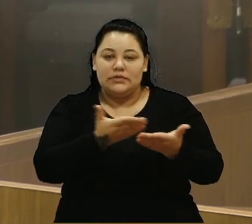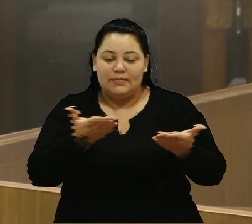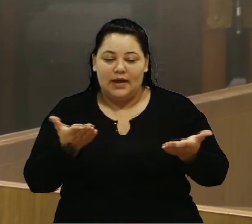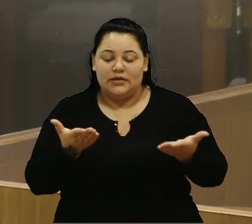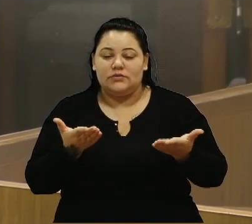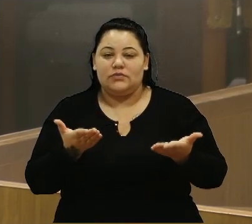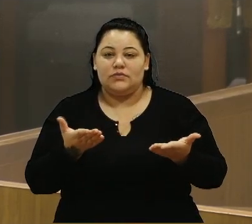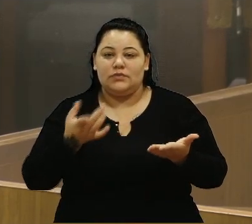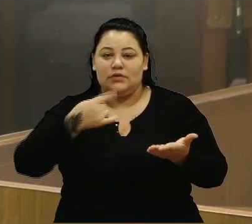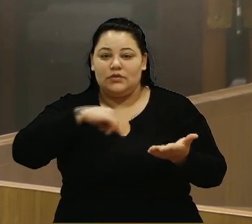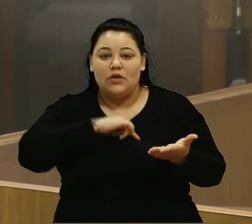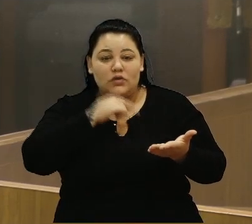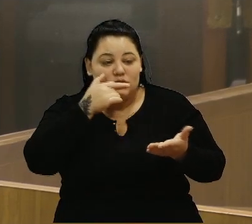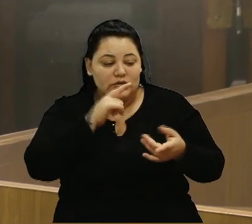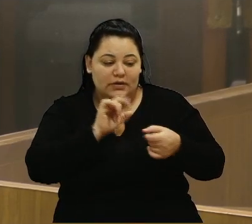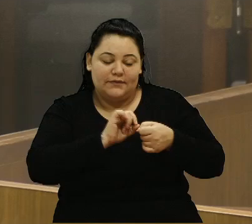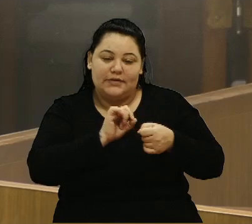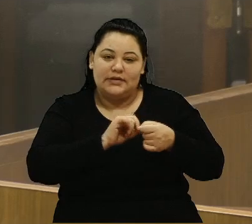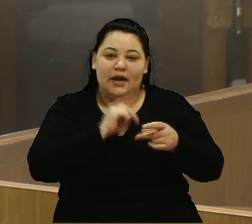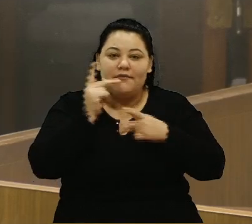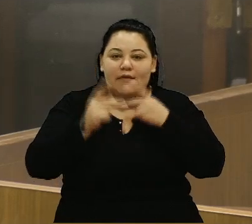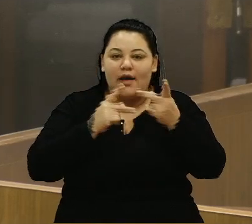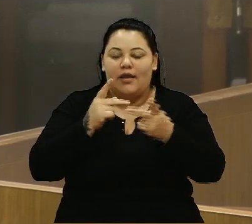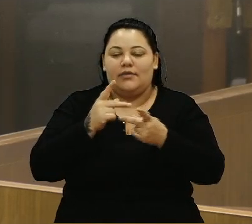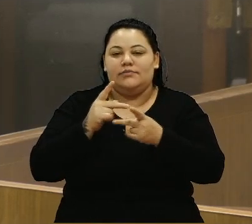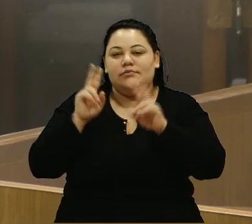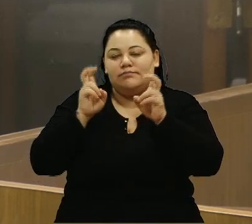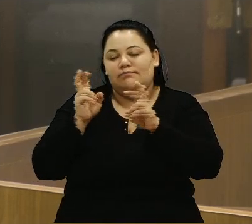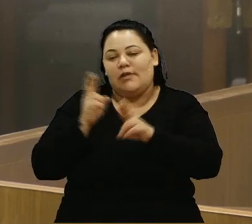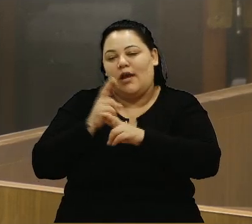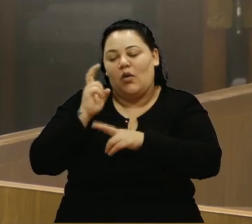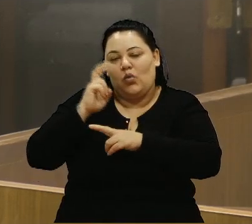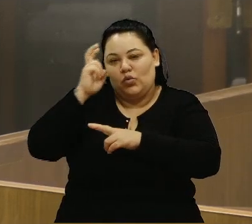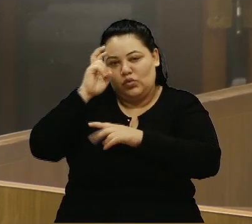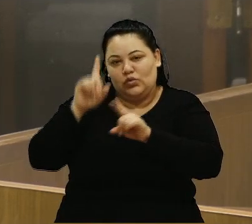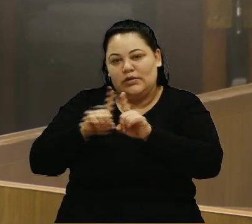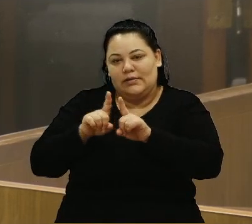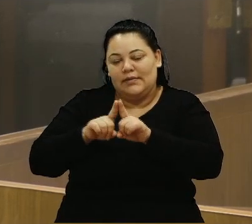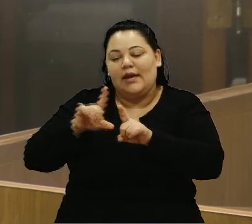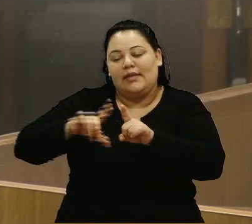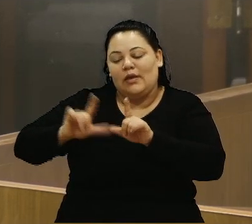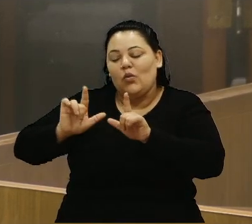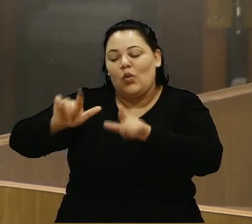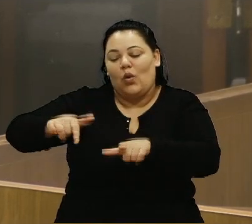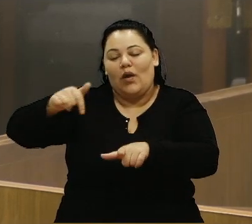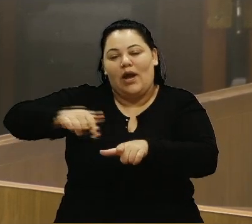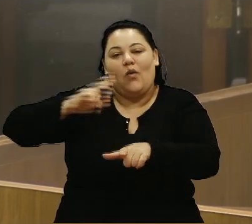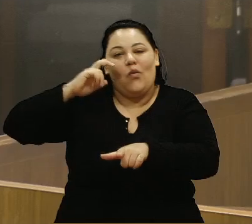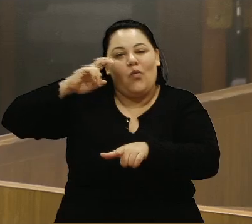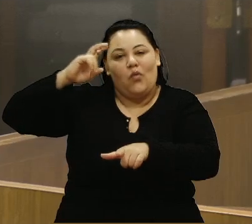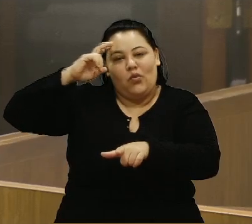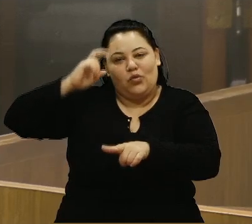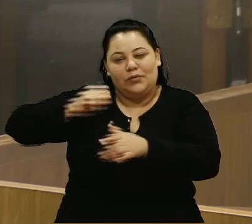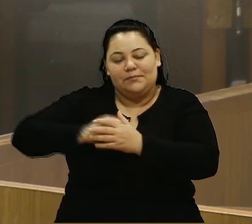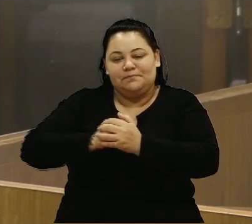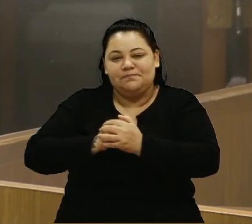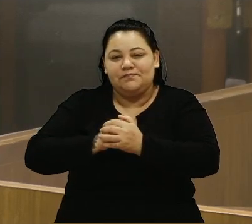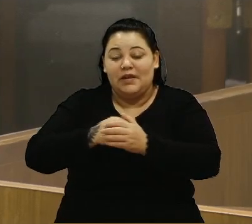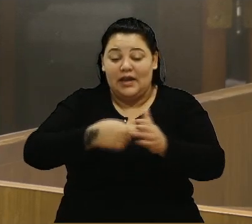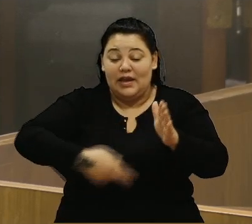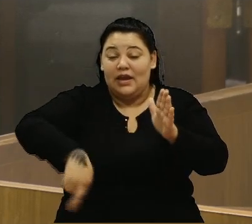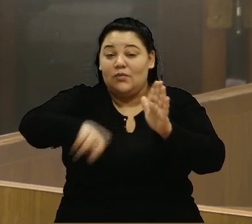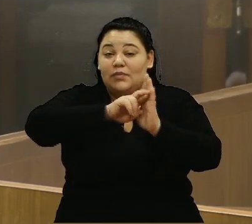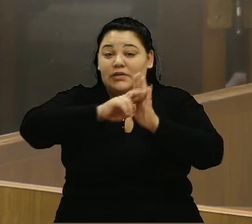gente fazer as nossas manifestações culturais. Então, temos lá o ponto de cultura. A revitalização da